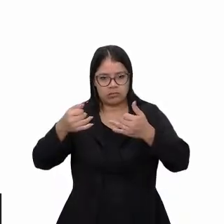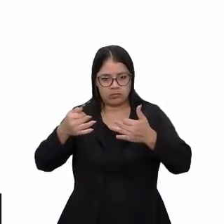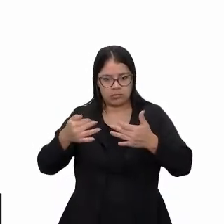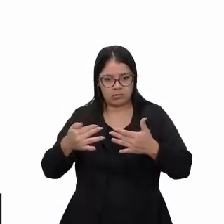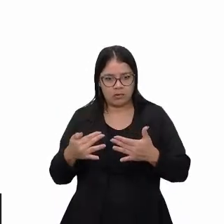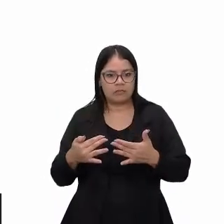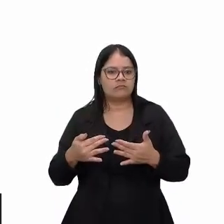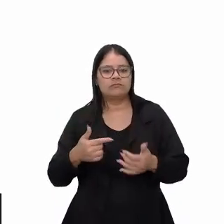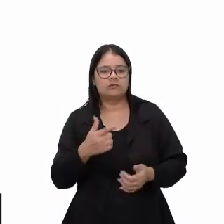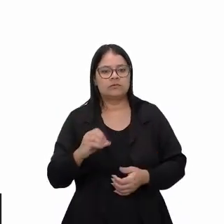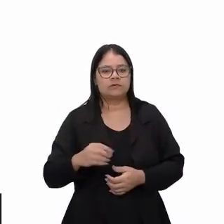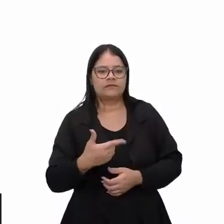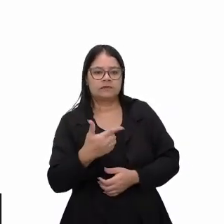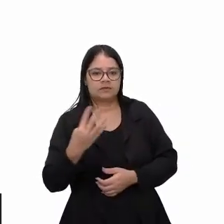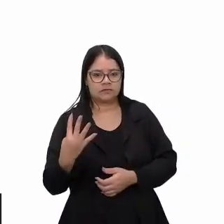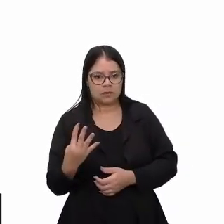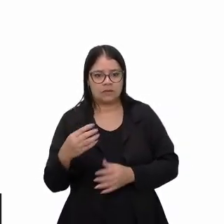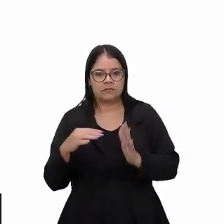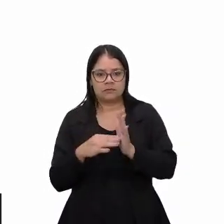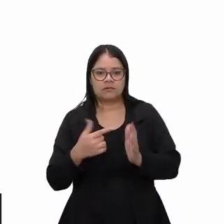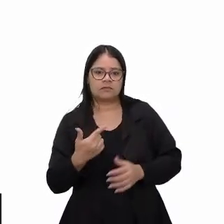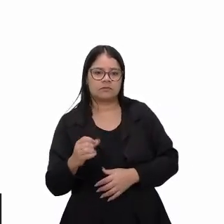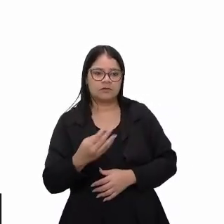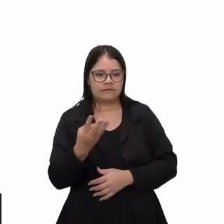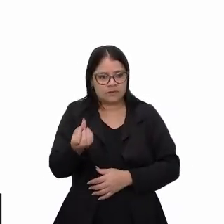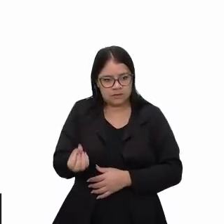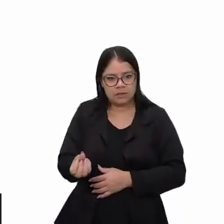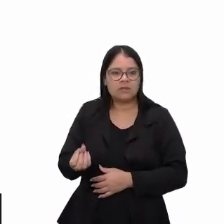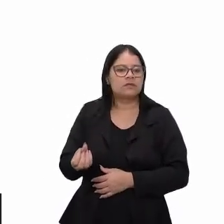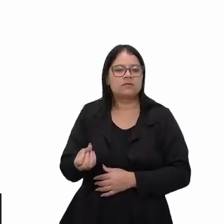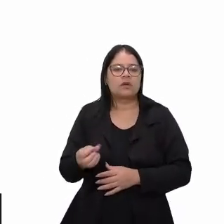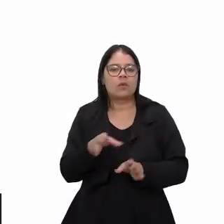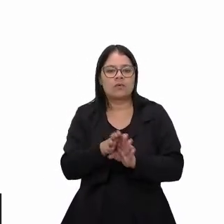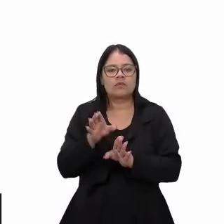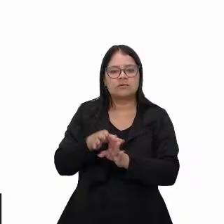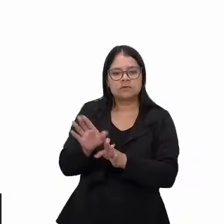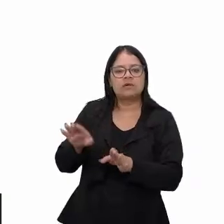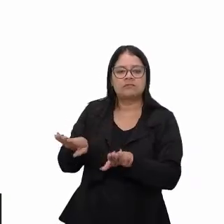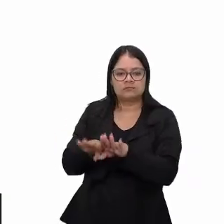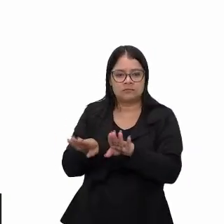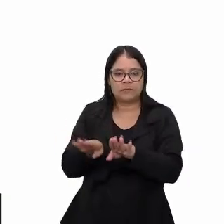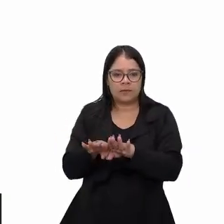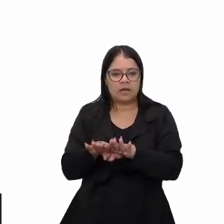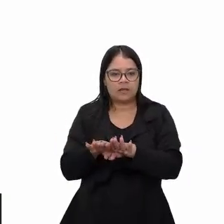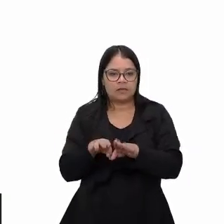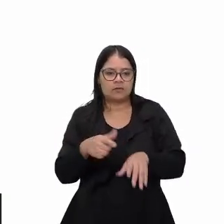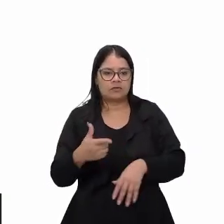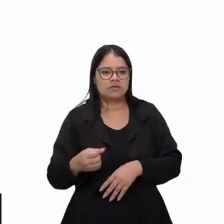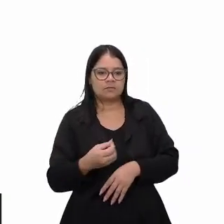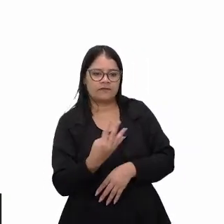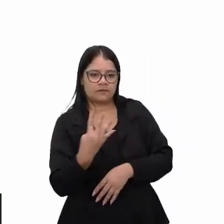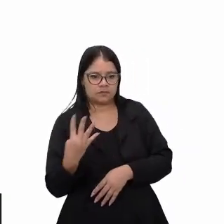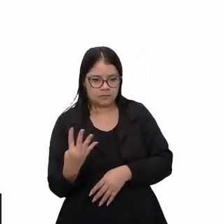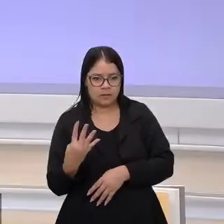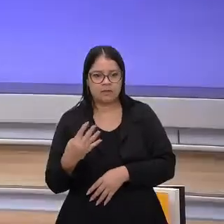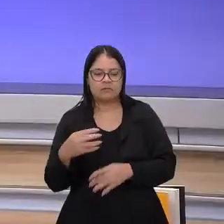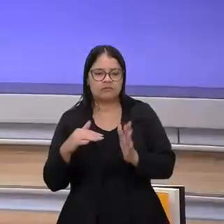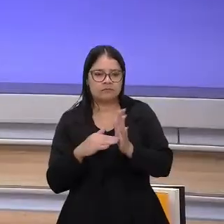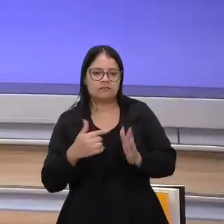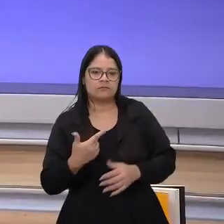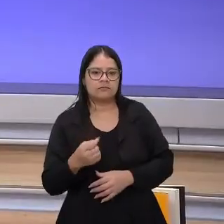CONDESP, do Conselho de Desenvolvimento da Baixada Santista, também, de 2024 a